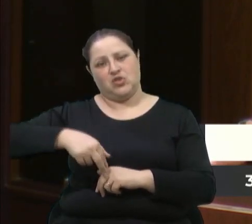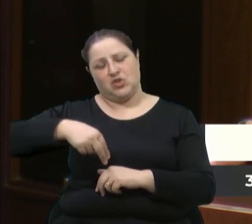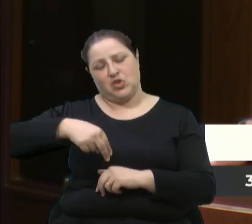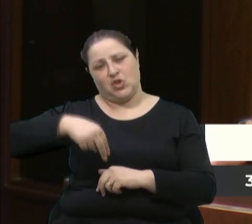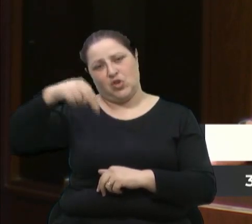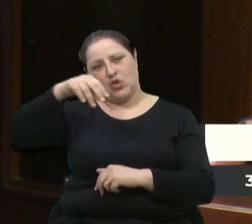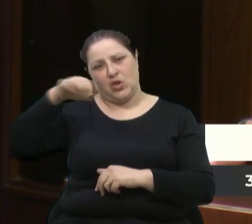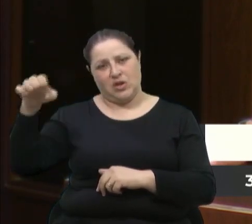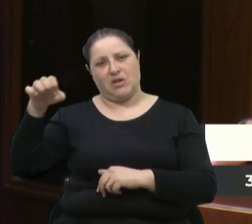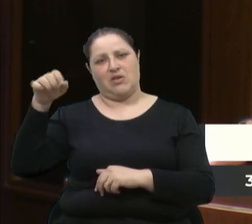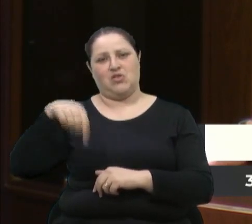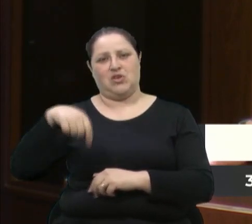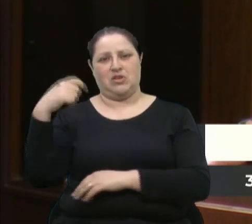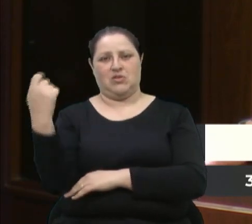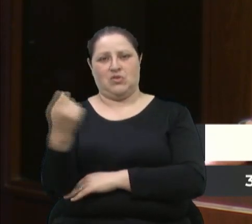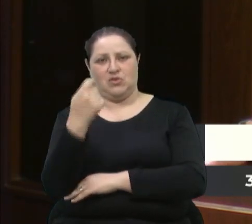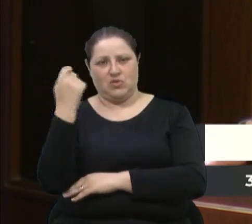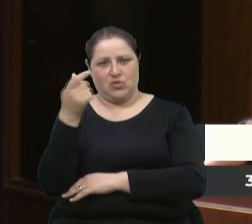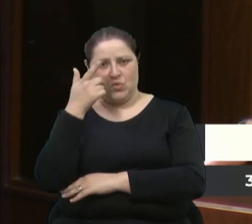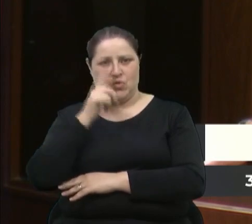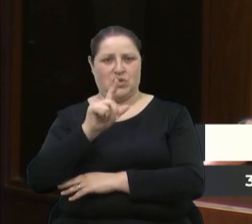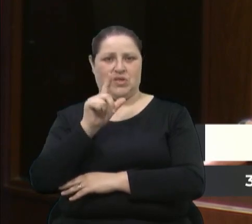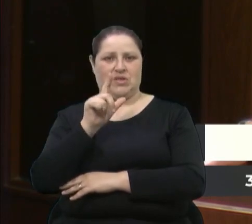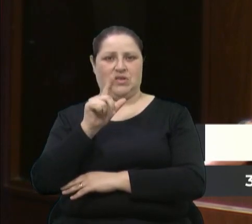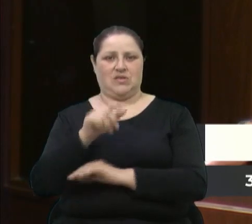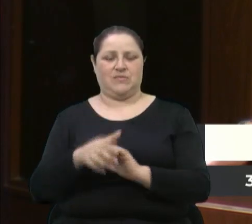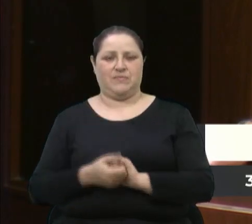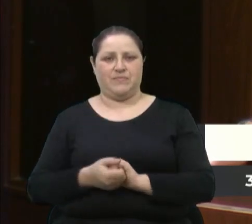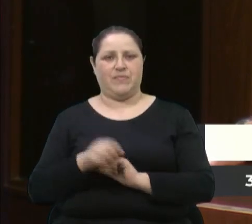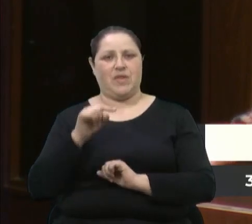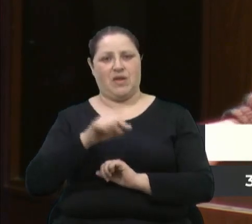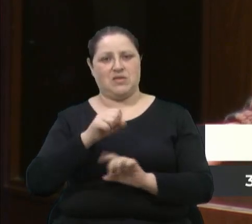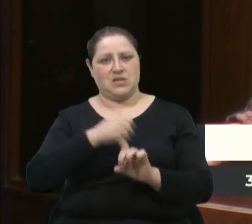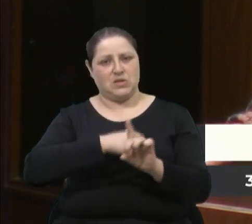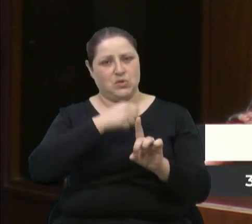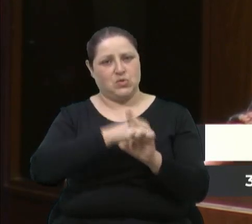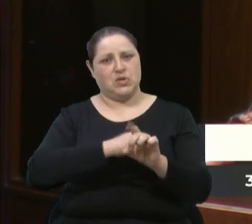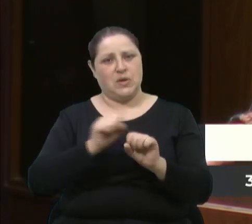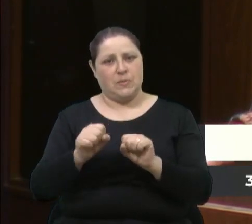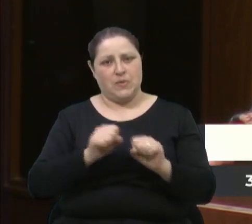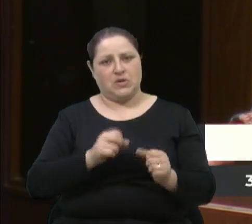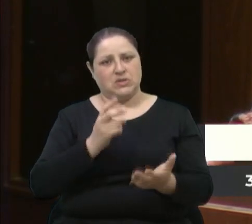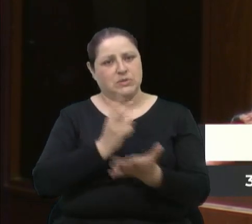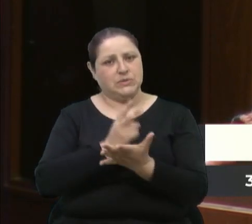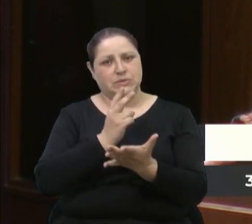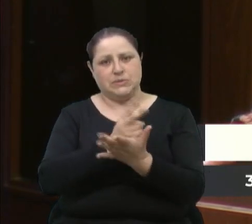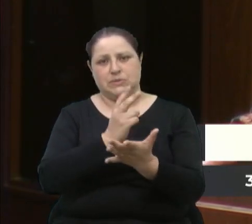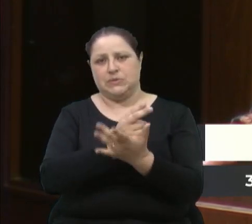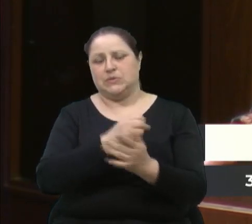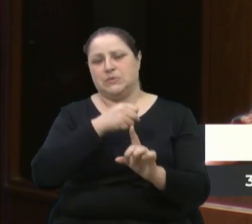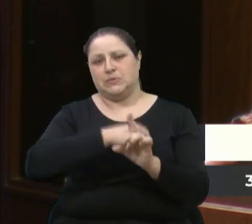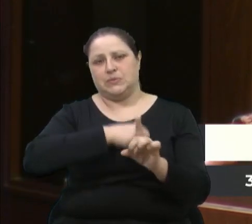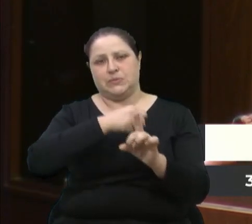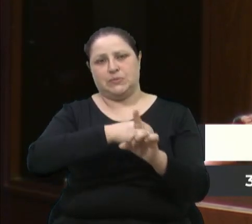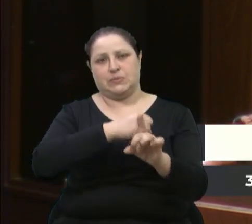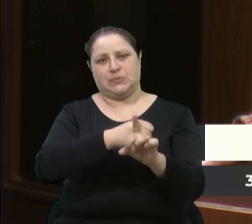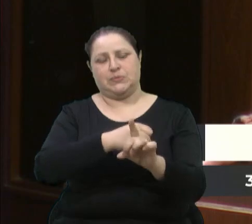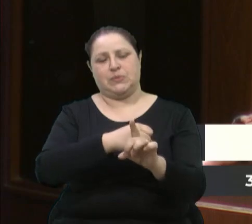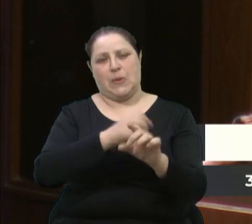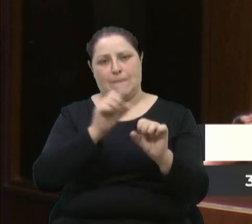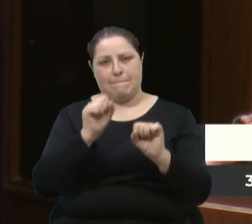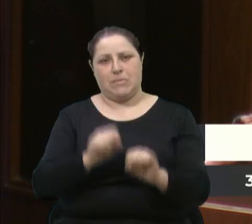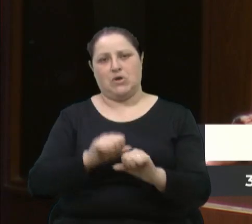Nordeste aqui. E que essa luta possa ainda perdurar por muito tempo e que ela possa se